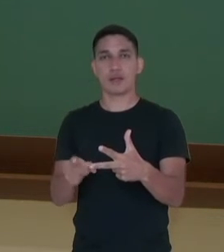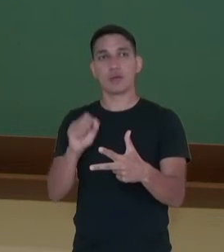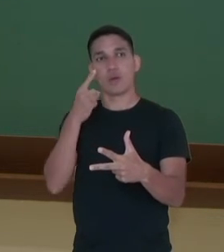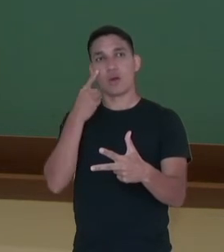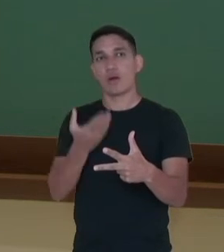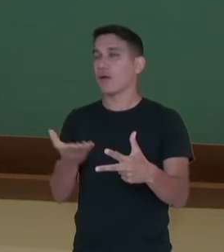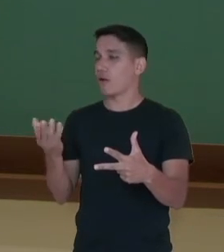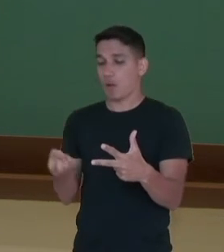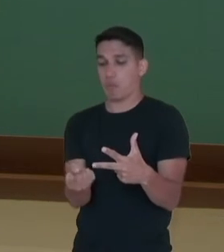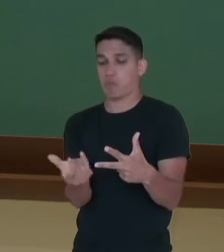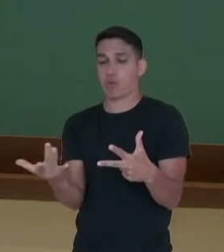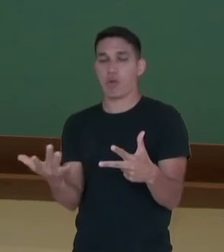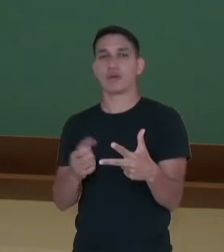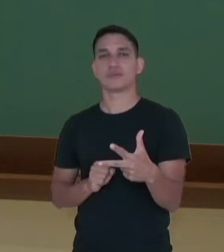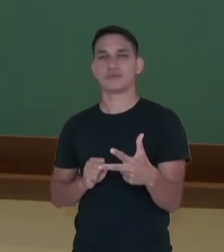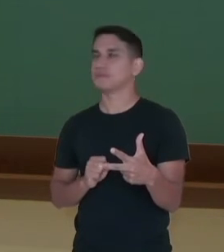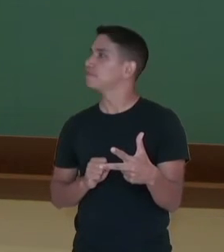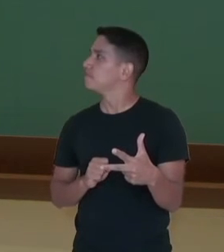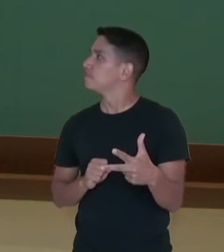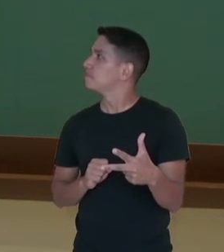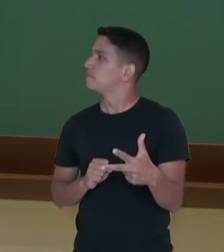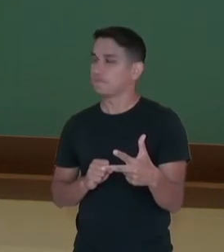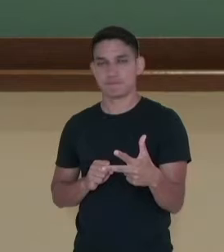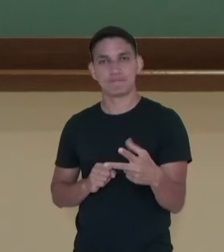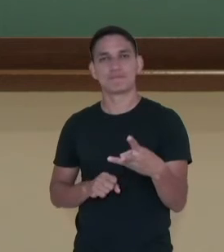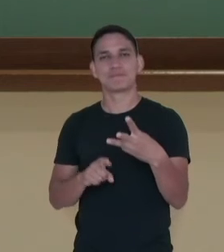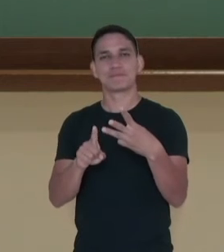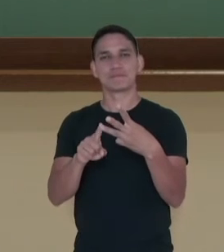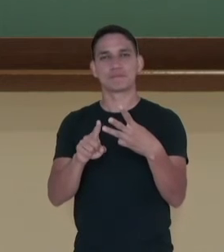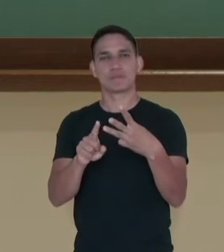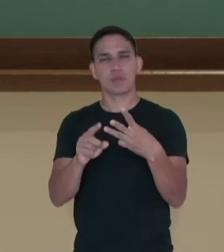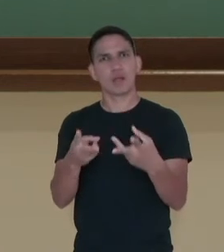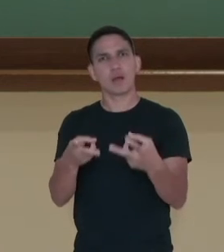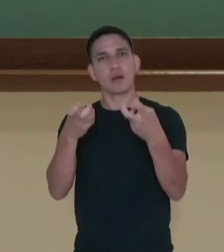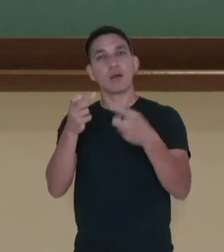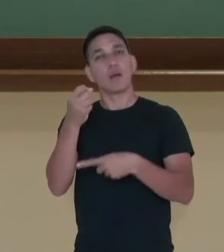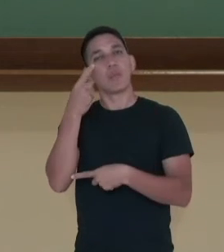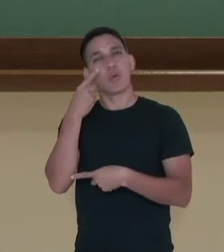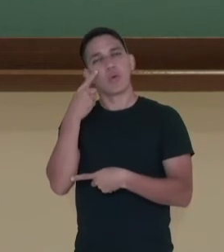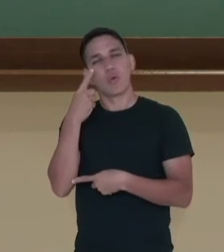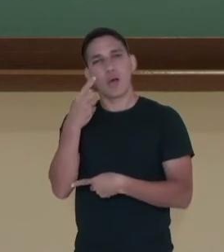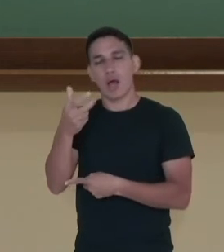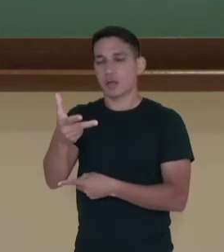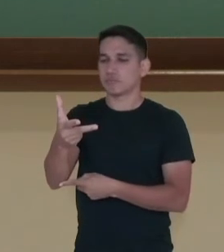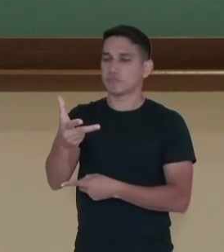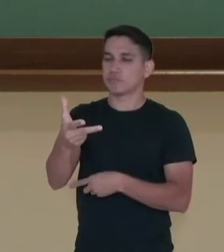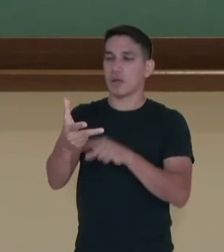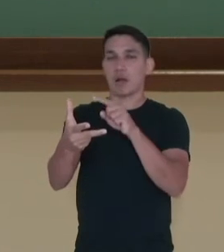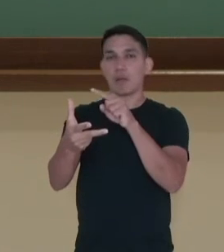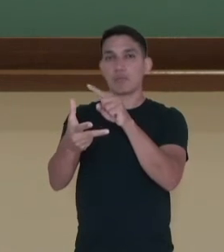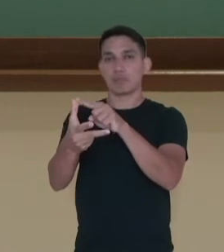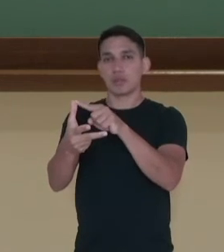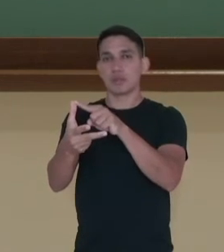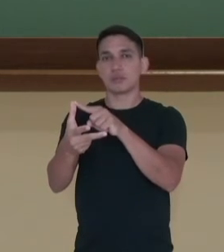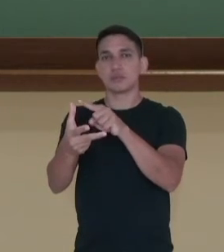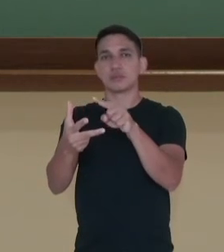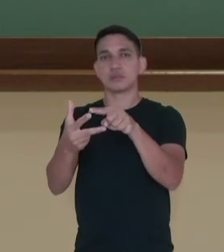do plural, ellos, ellas duermem. Observem que a primeira e segunda pessoa